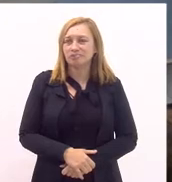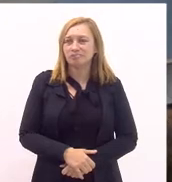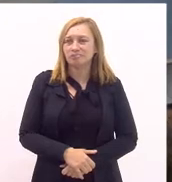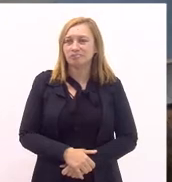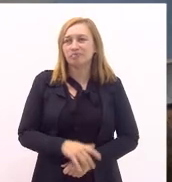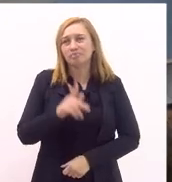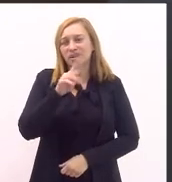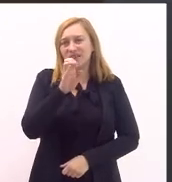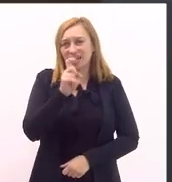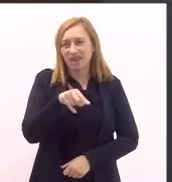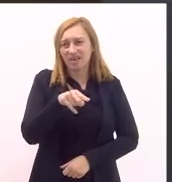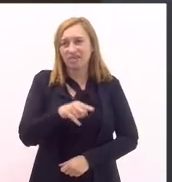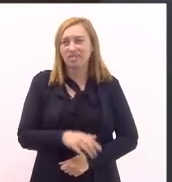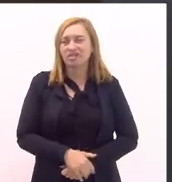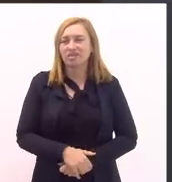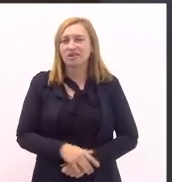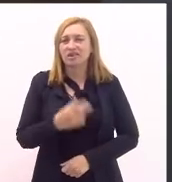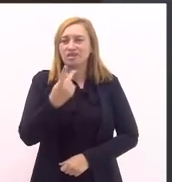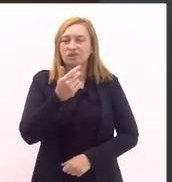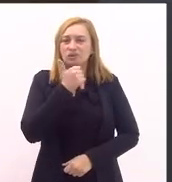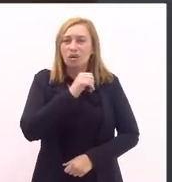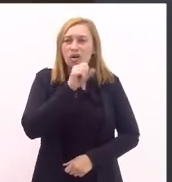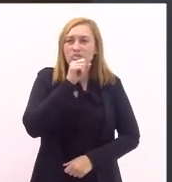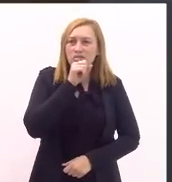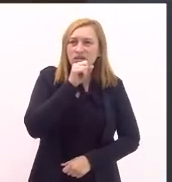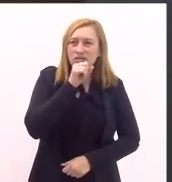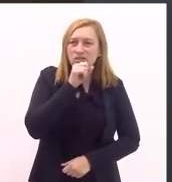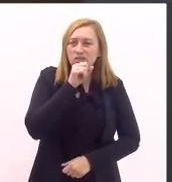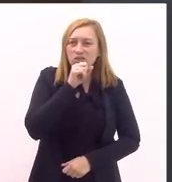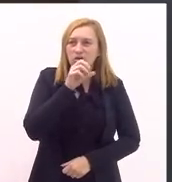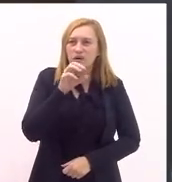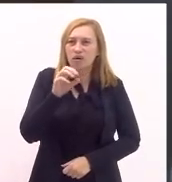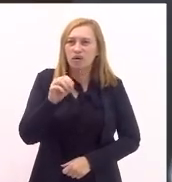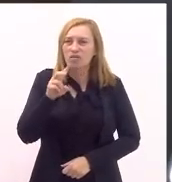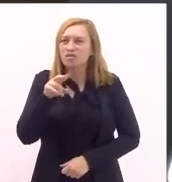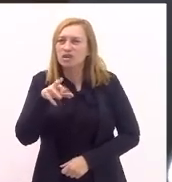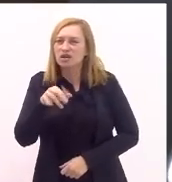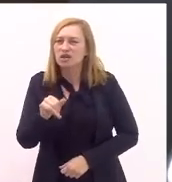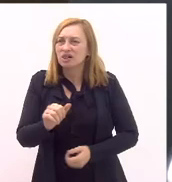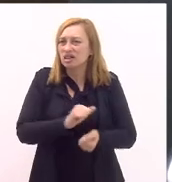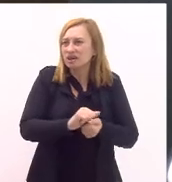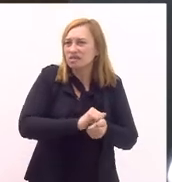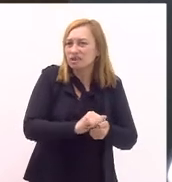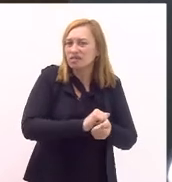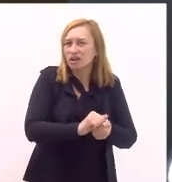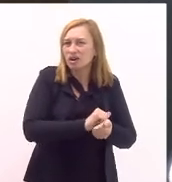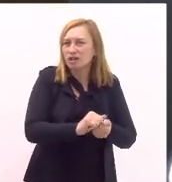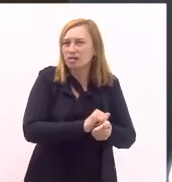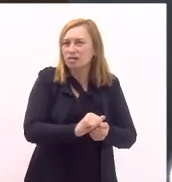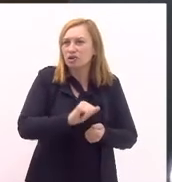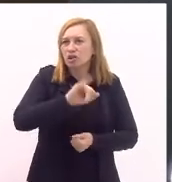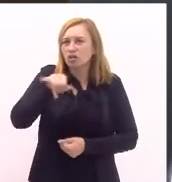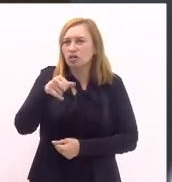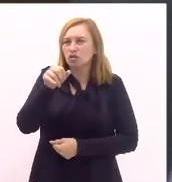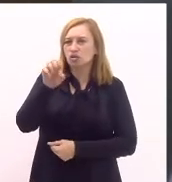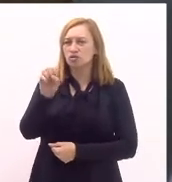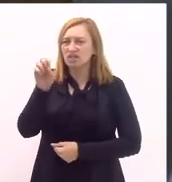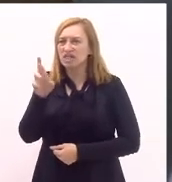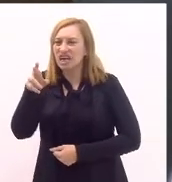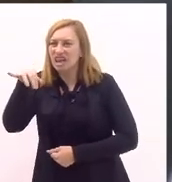E a sua mãe dona o vidya lavava roupa para o Juscelino Kubitschek